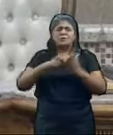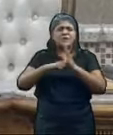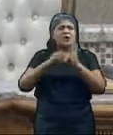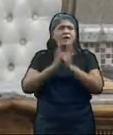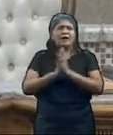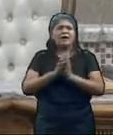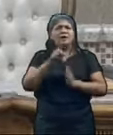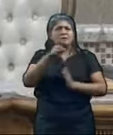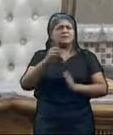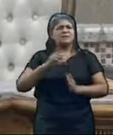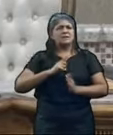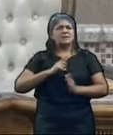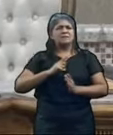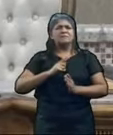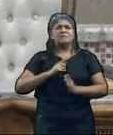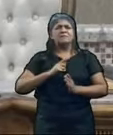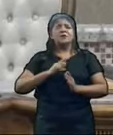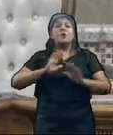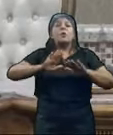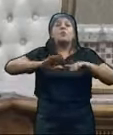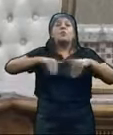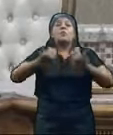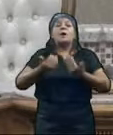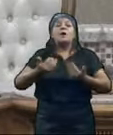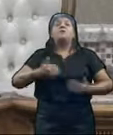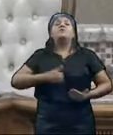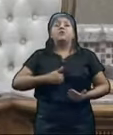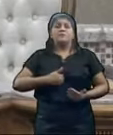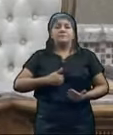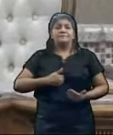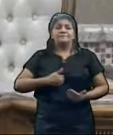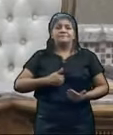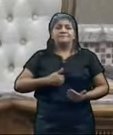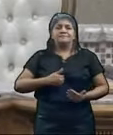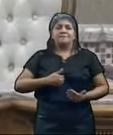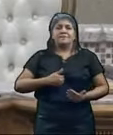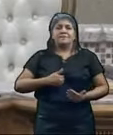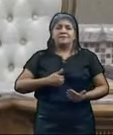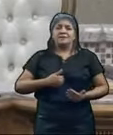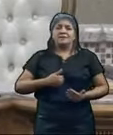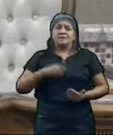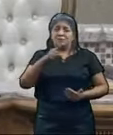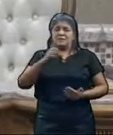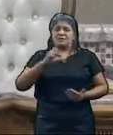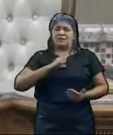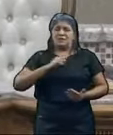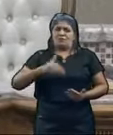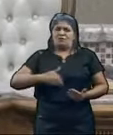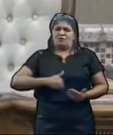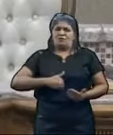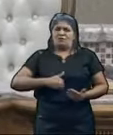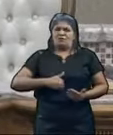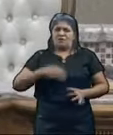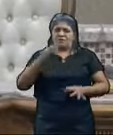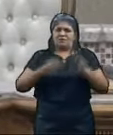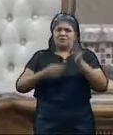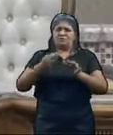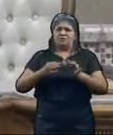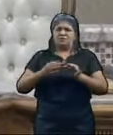você tem fome o Aleluia nome da palavra pobre da Justiça